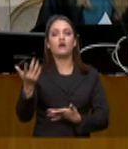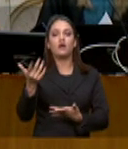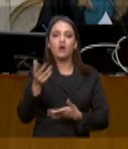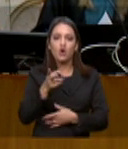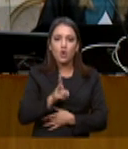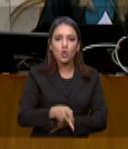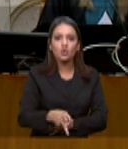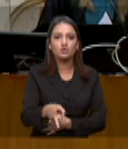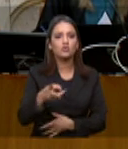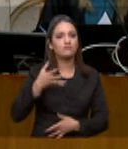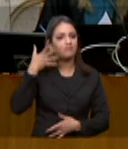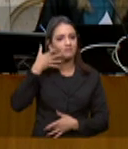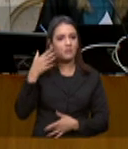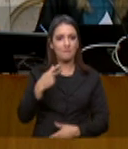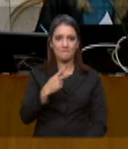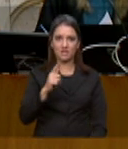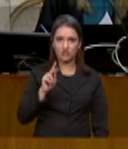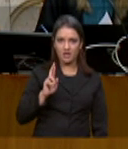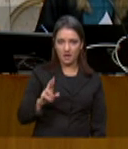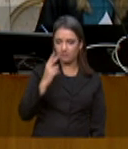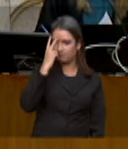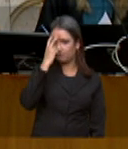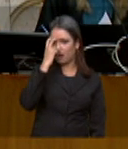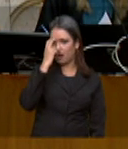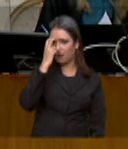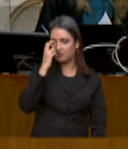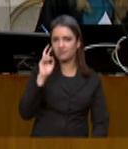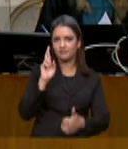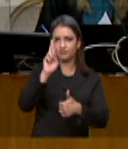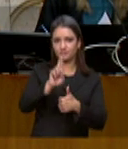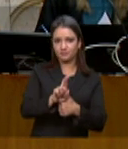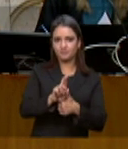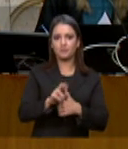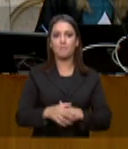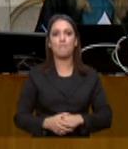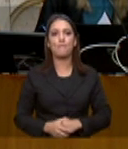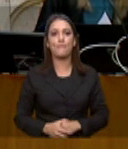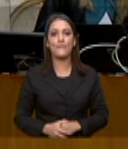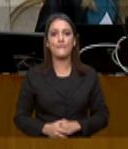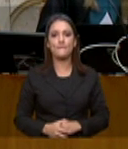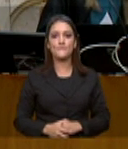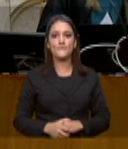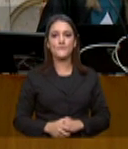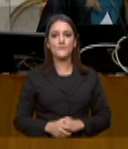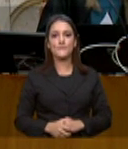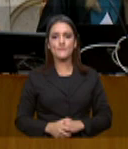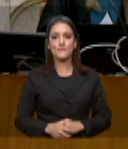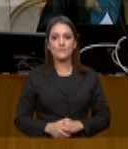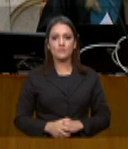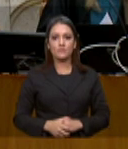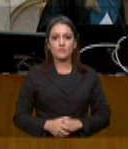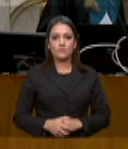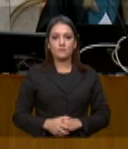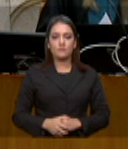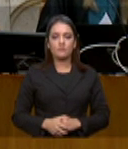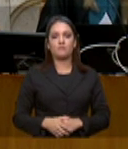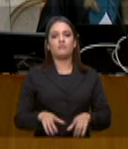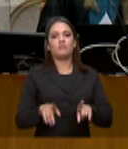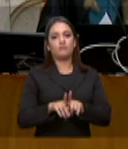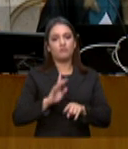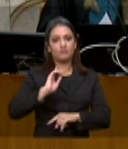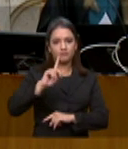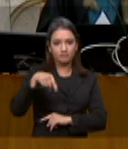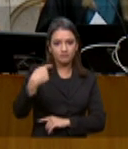com a sustentação de Vossa Excelência, excelentíssimo senhor Procurador-Geral da República, e